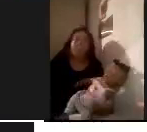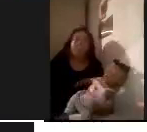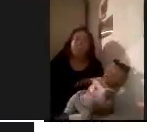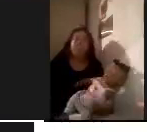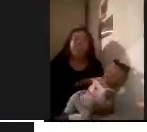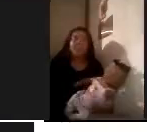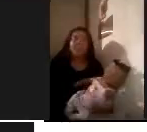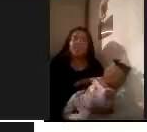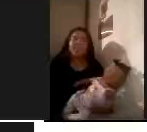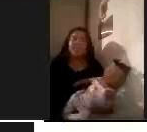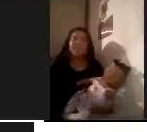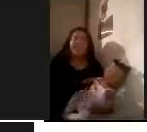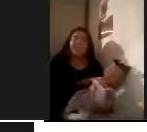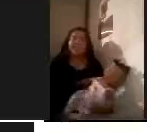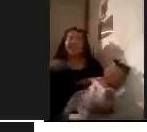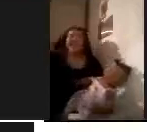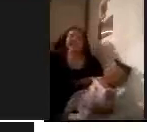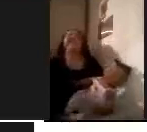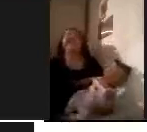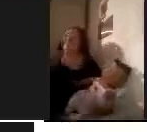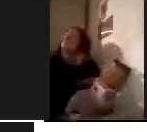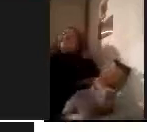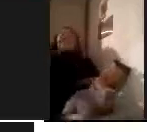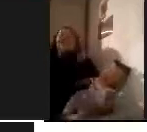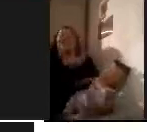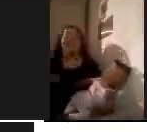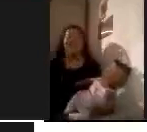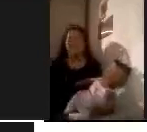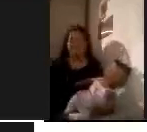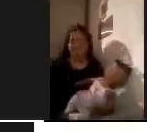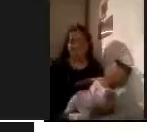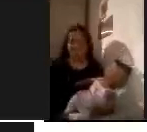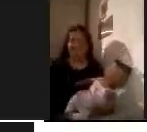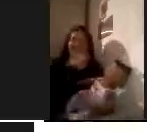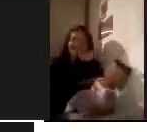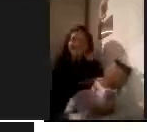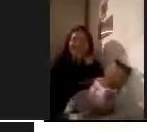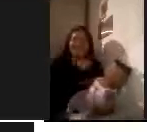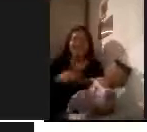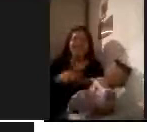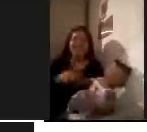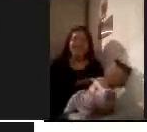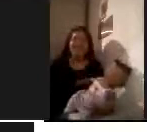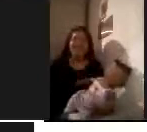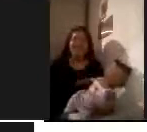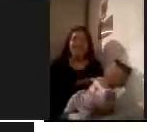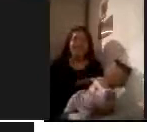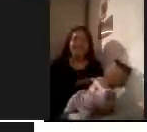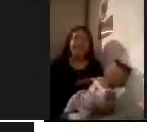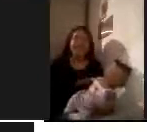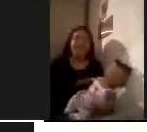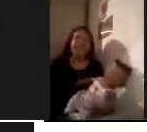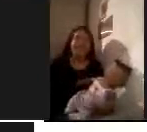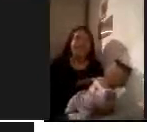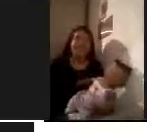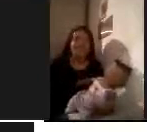causa que a gente respira o ar. A gente respira oxigênio, né? E o oxigênio é Entendi. reativo e ele reage com o